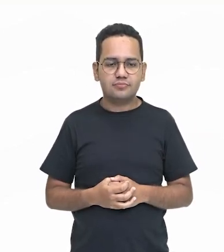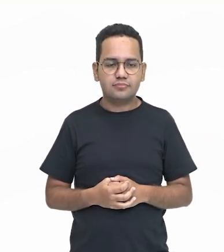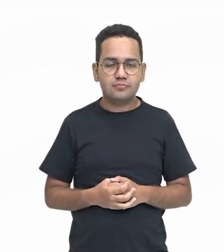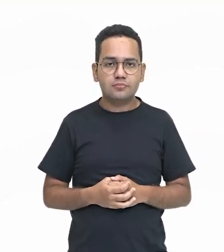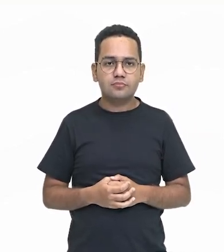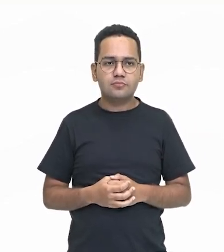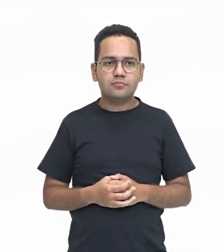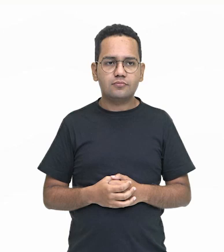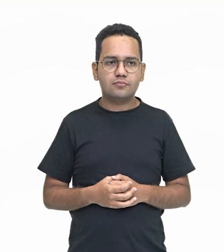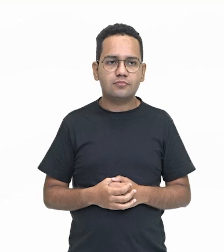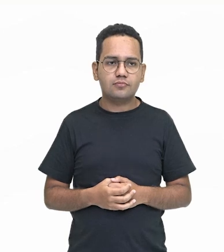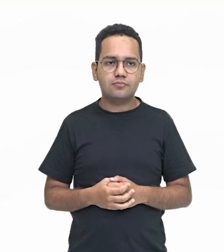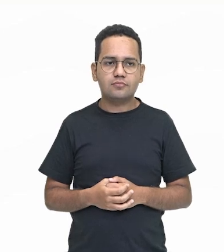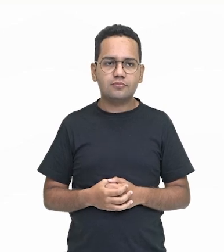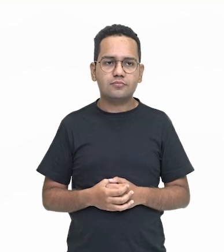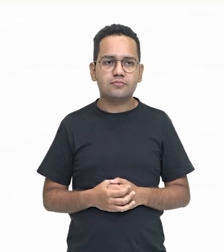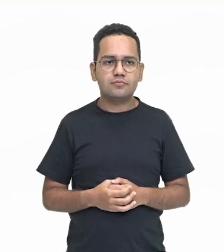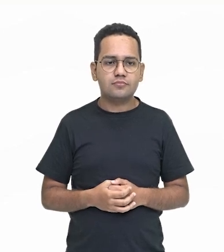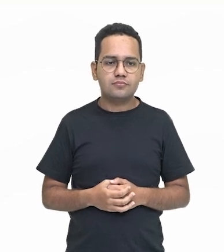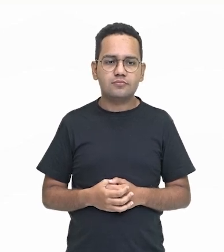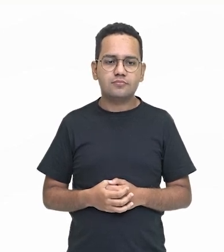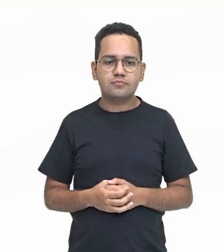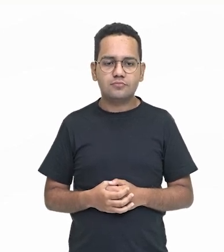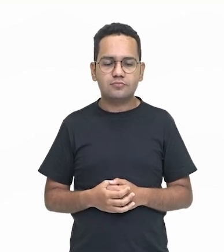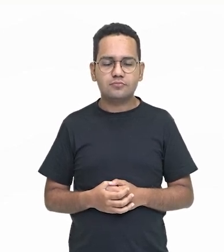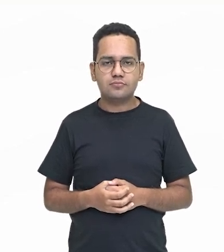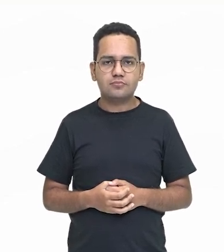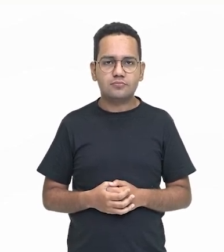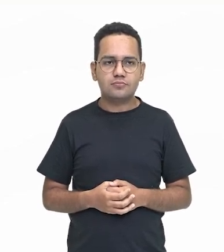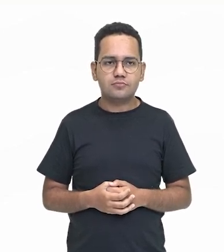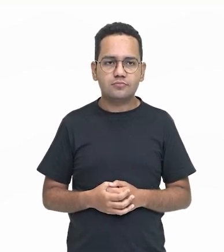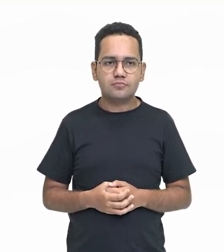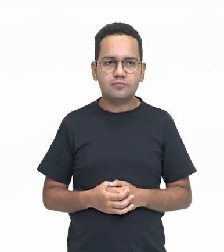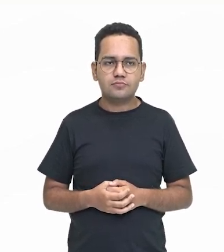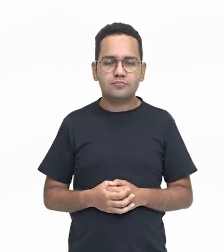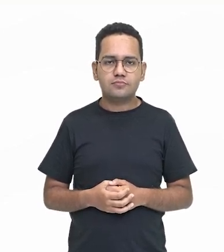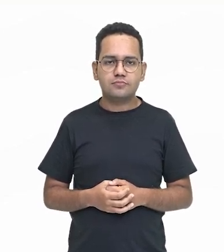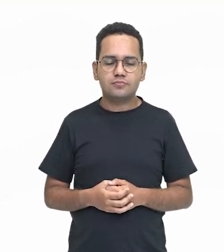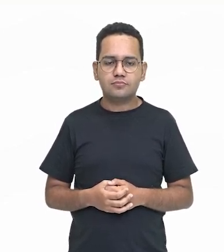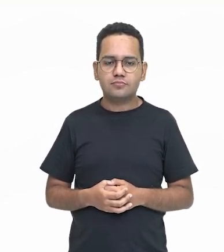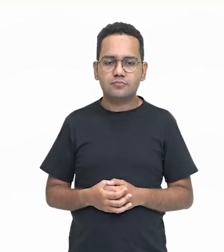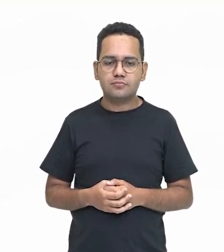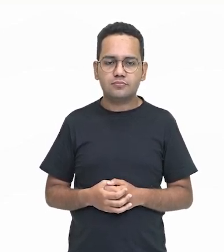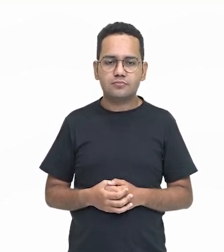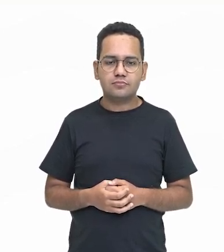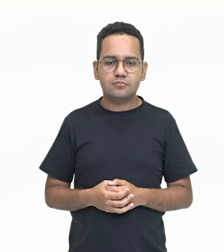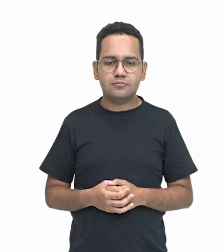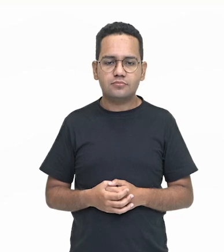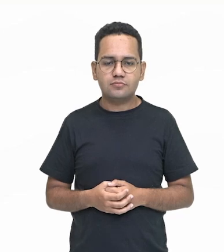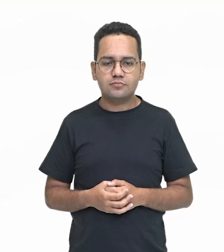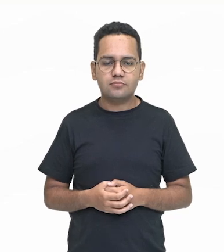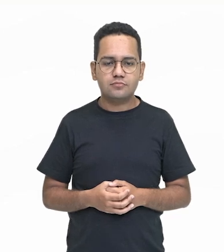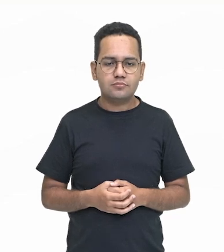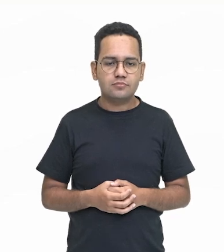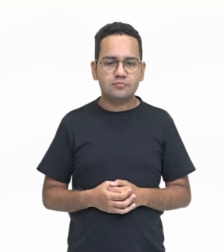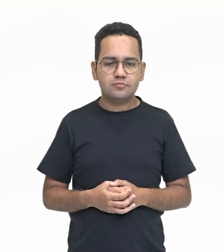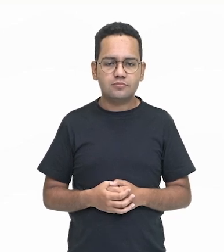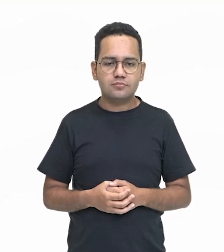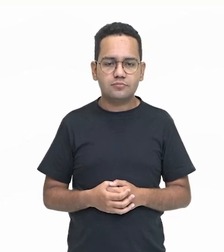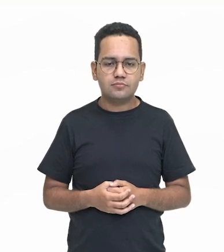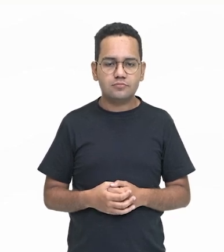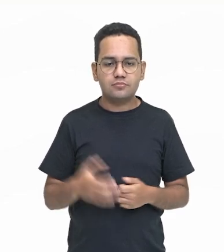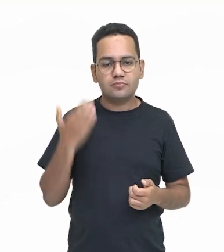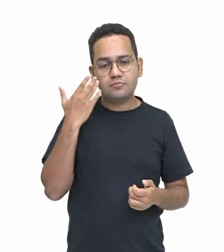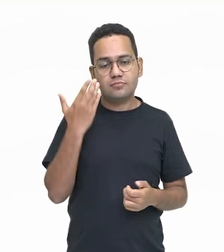elas tinham uma potência de 100 watts, que equivale a 1 kW, né? Na verdade, isso aqui é